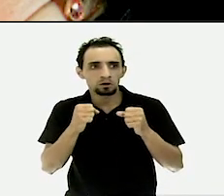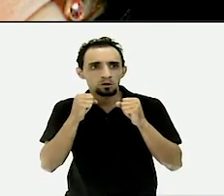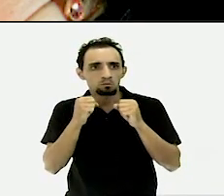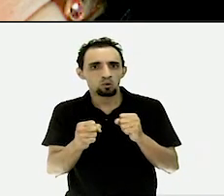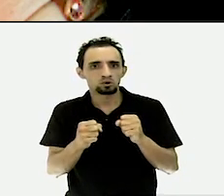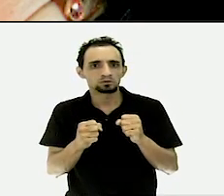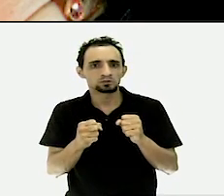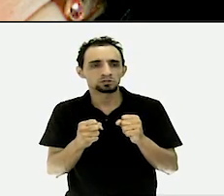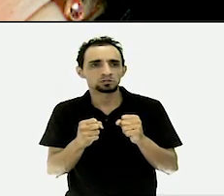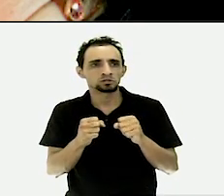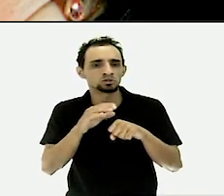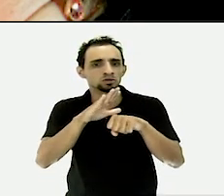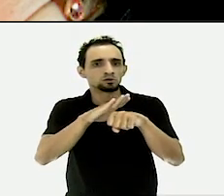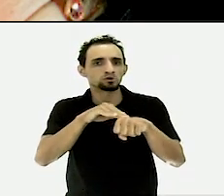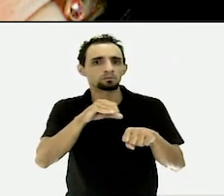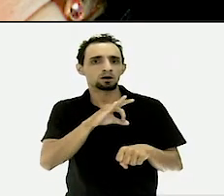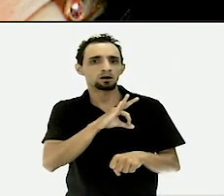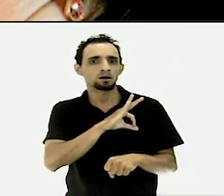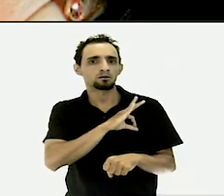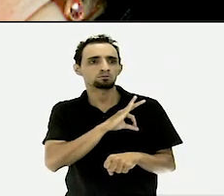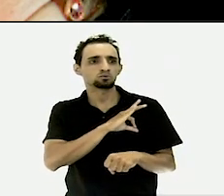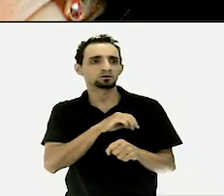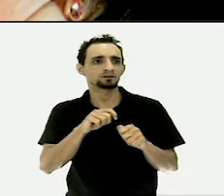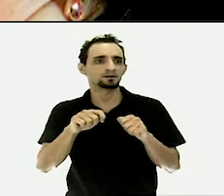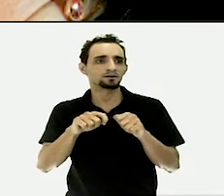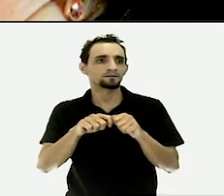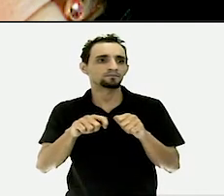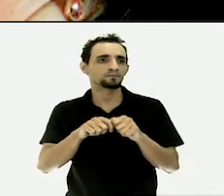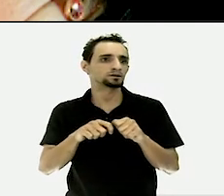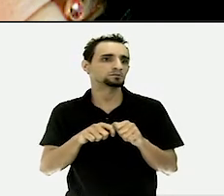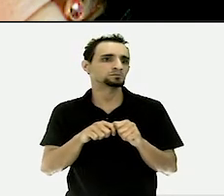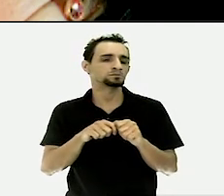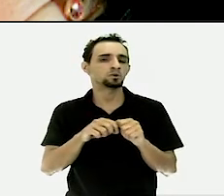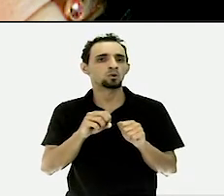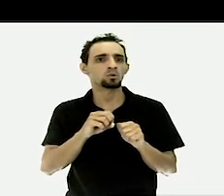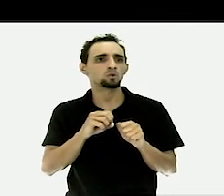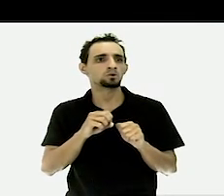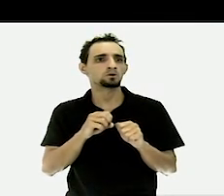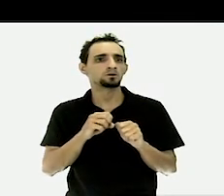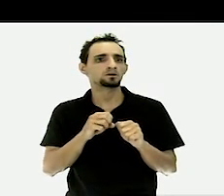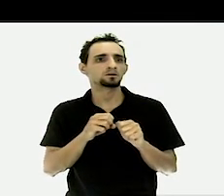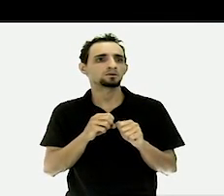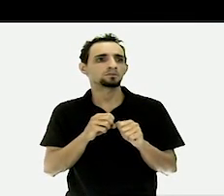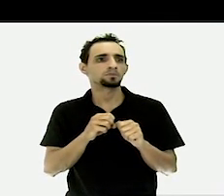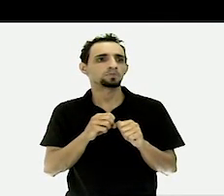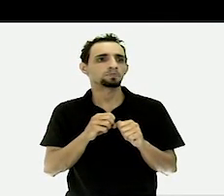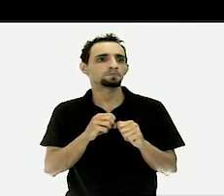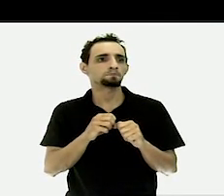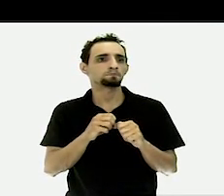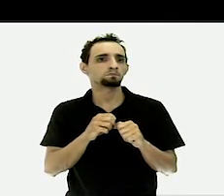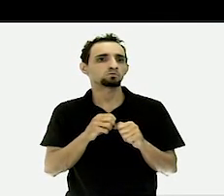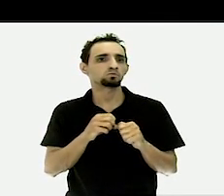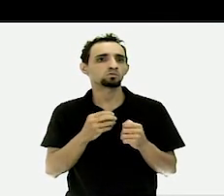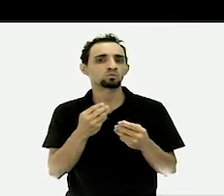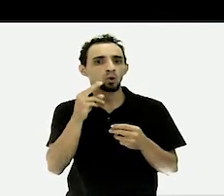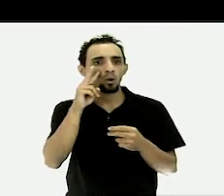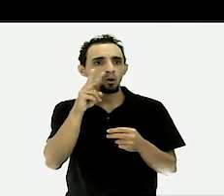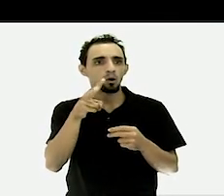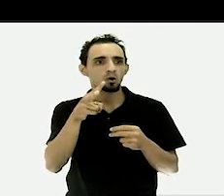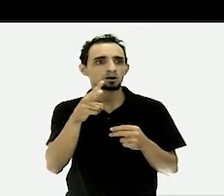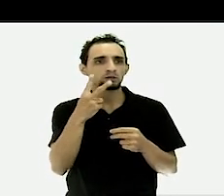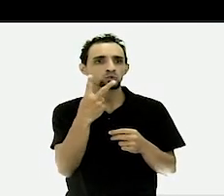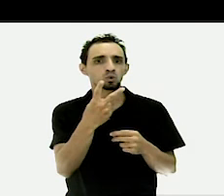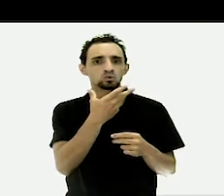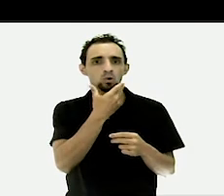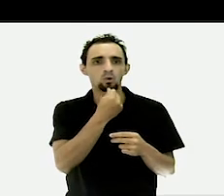Com medo de tomar atitude e voltar para casa, seu companheiro está pronto para poder matá-la. Quantos companheiros dormem com faca